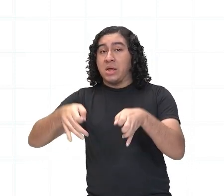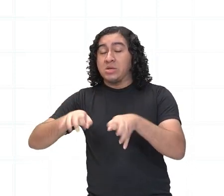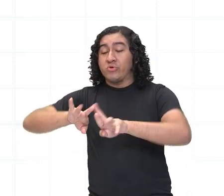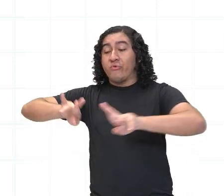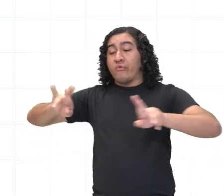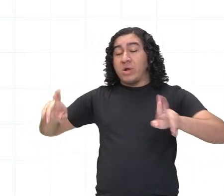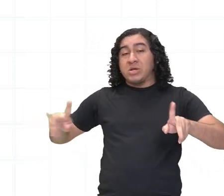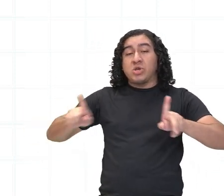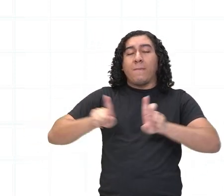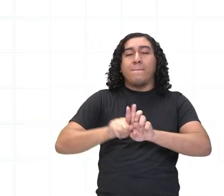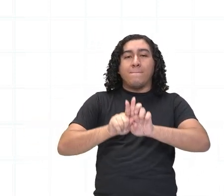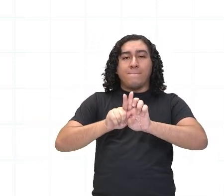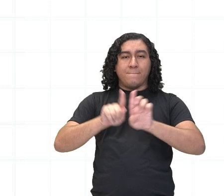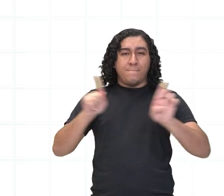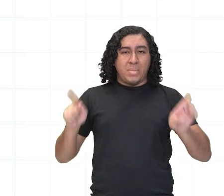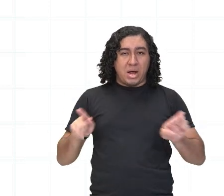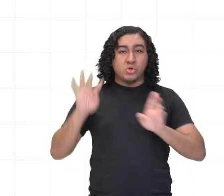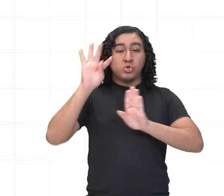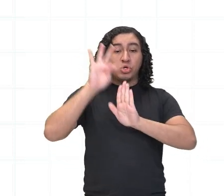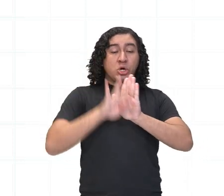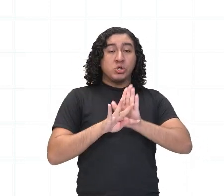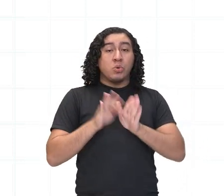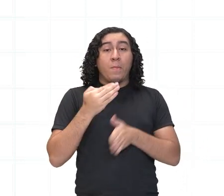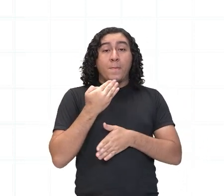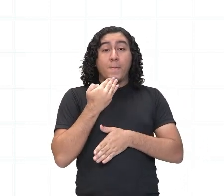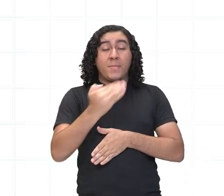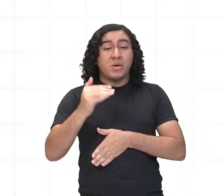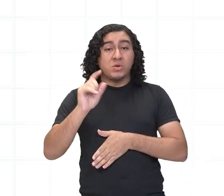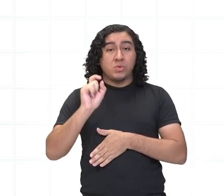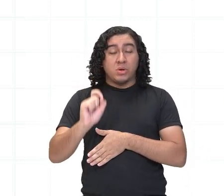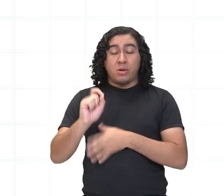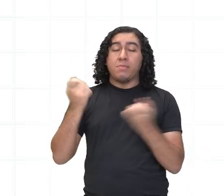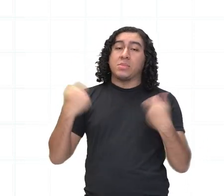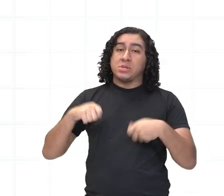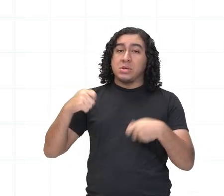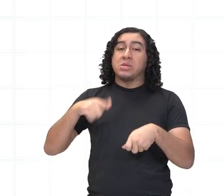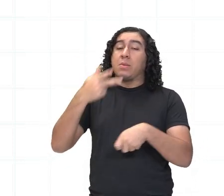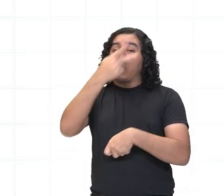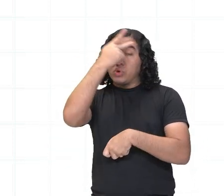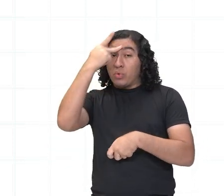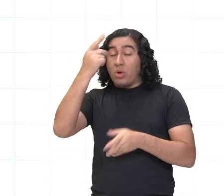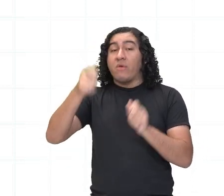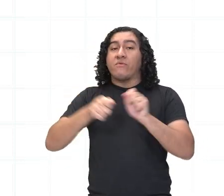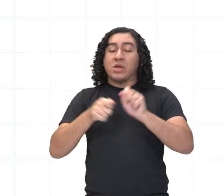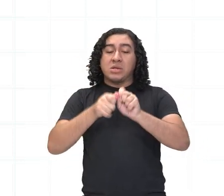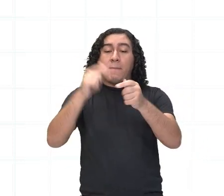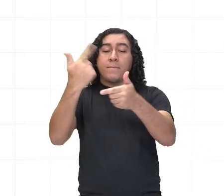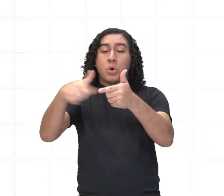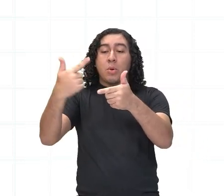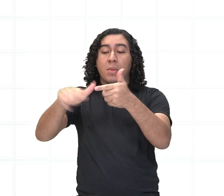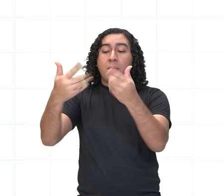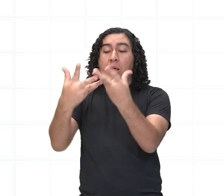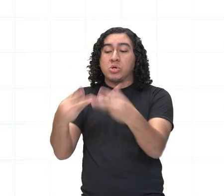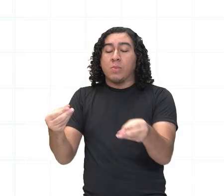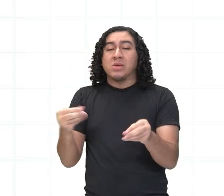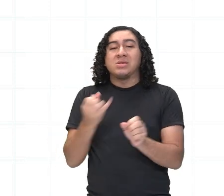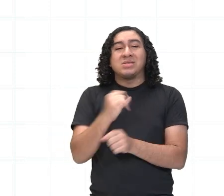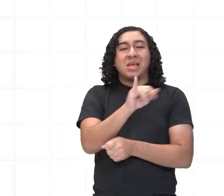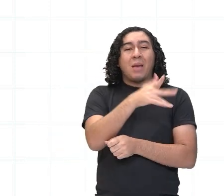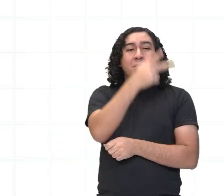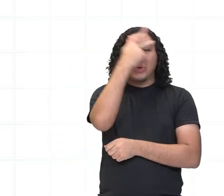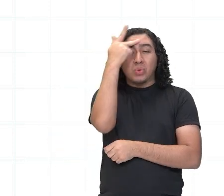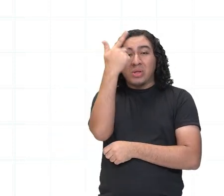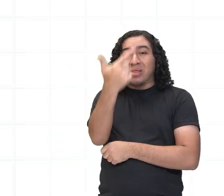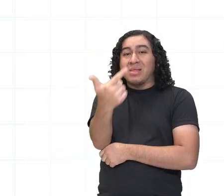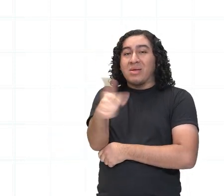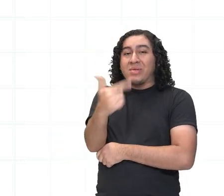texto solicita que se faça essa sugestão de intervenção. E se não tiver, você abaixa a